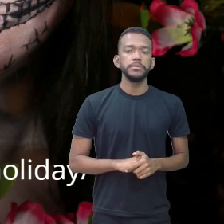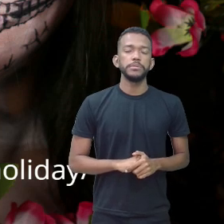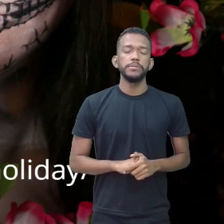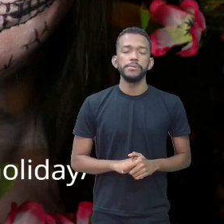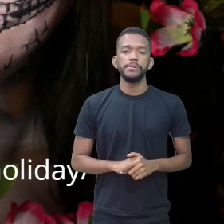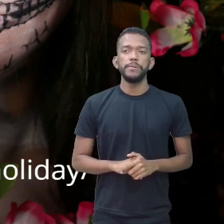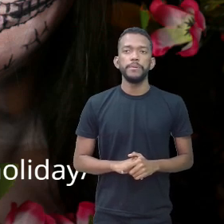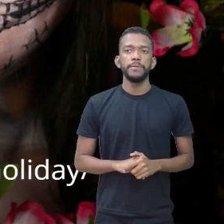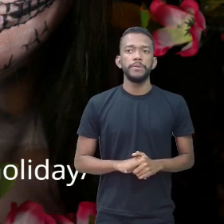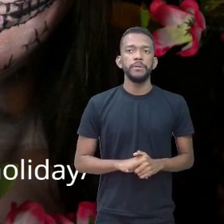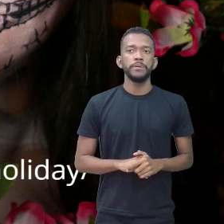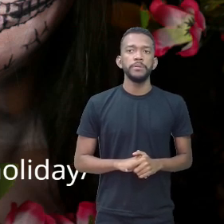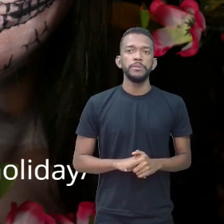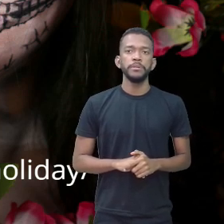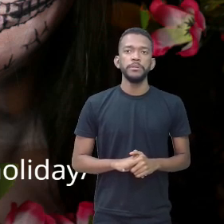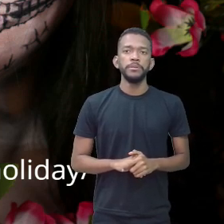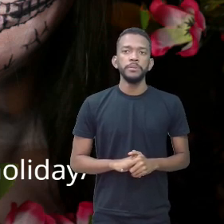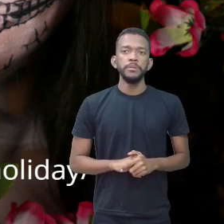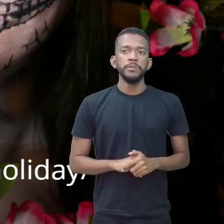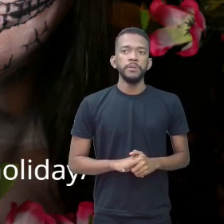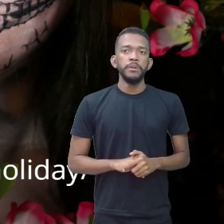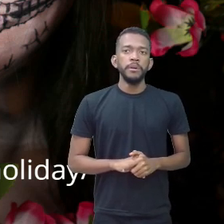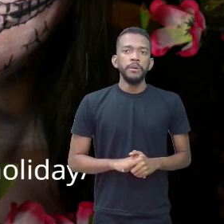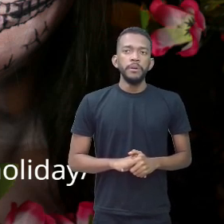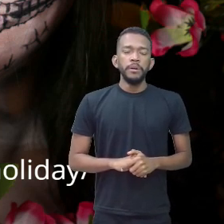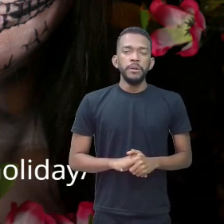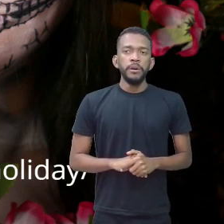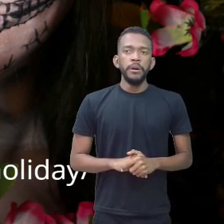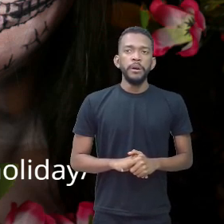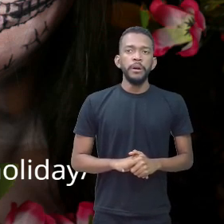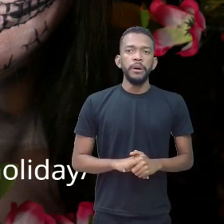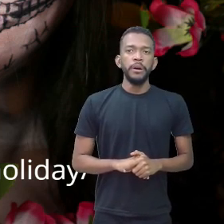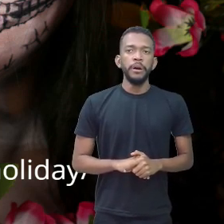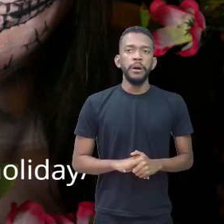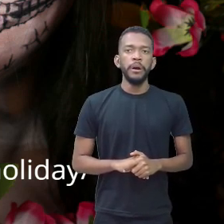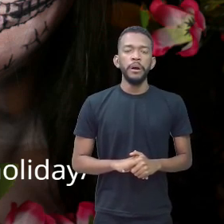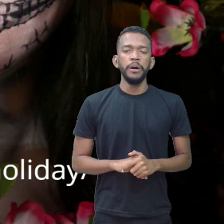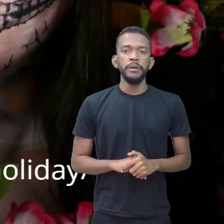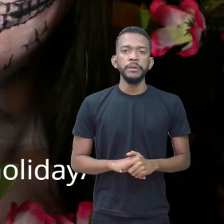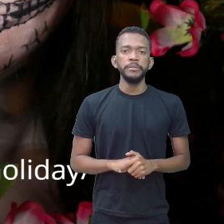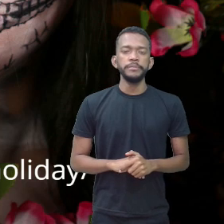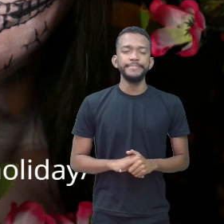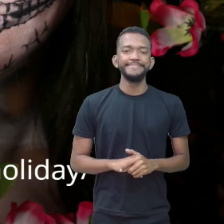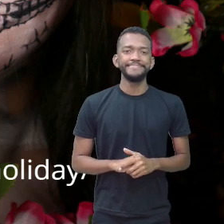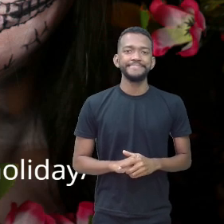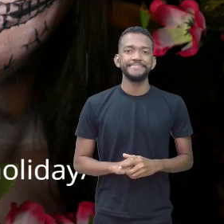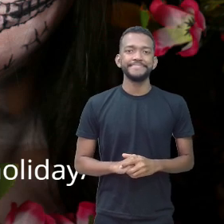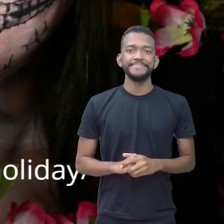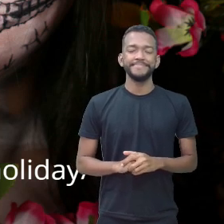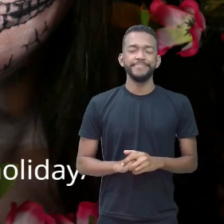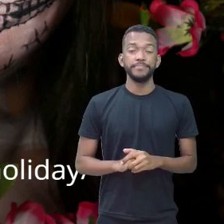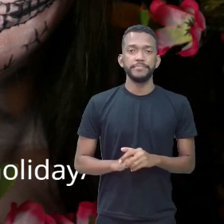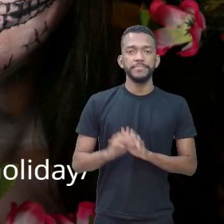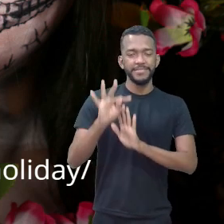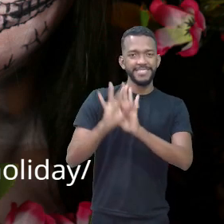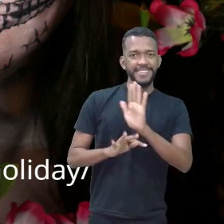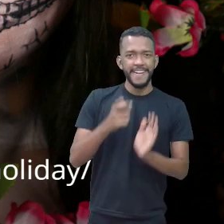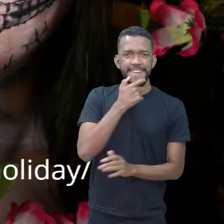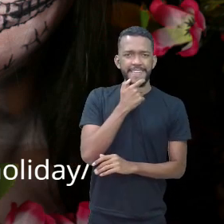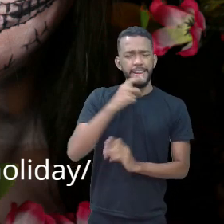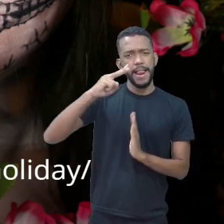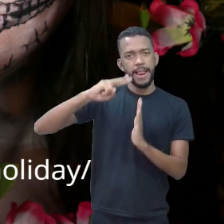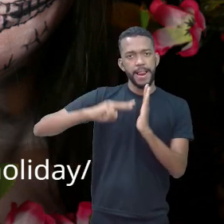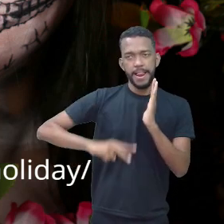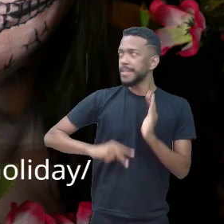and dead. Family create ofrendas to honor their departed family members that